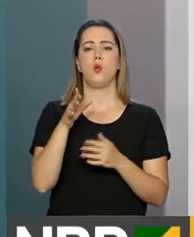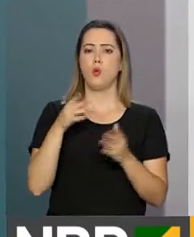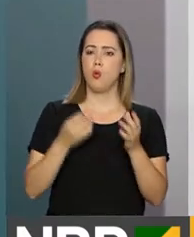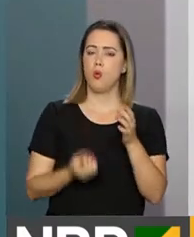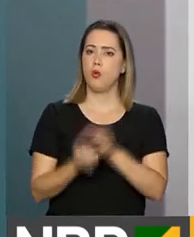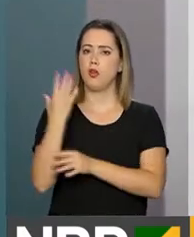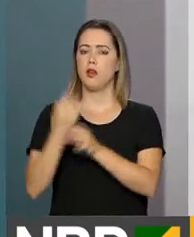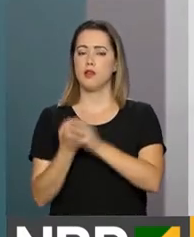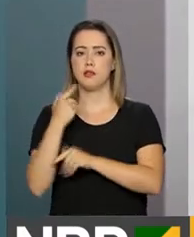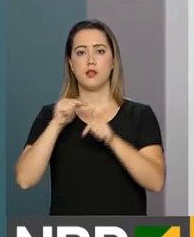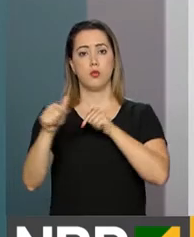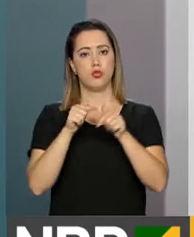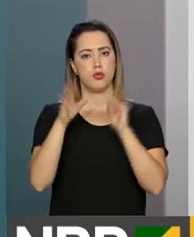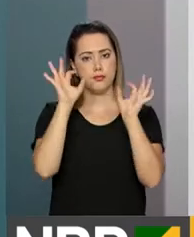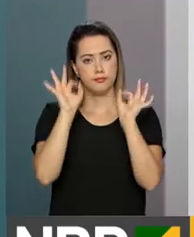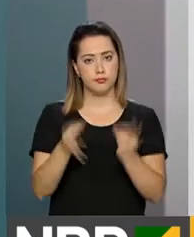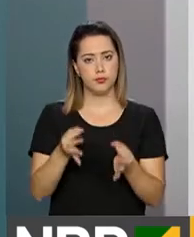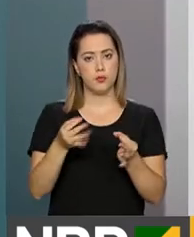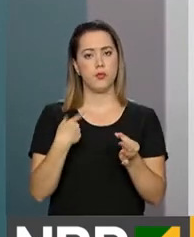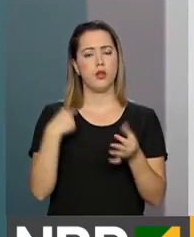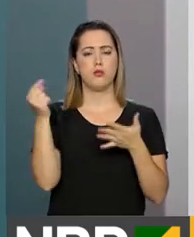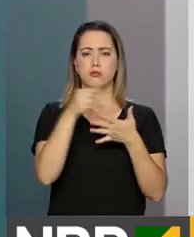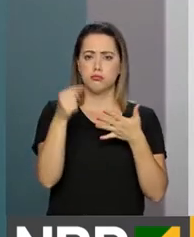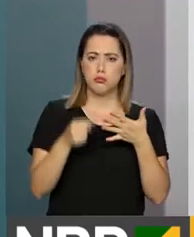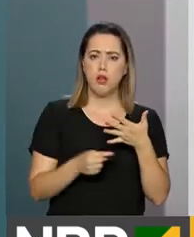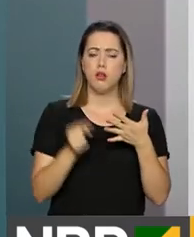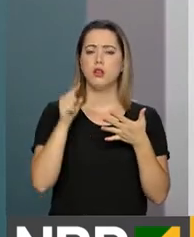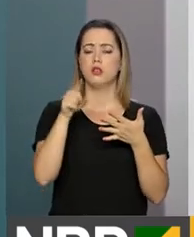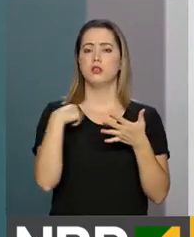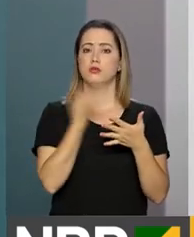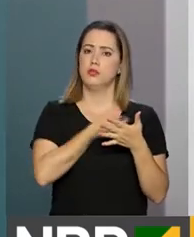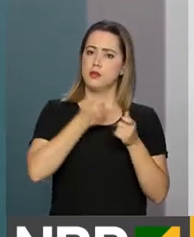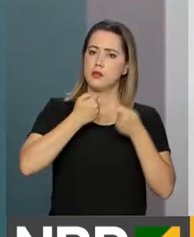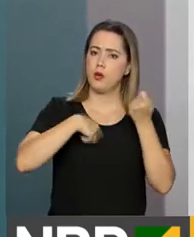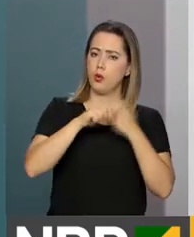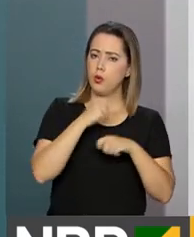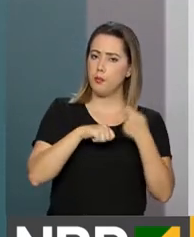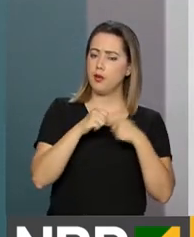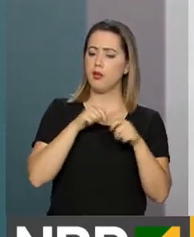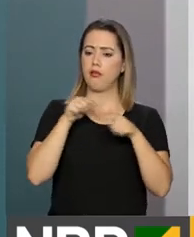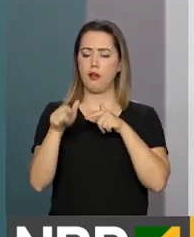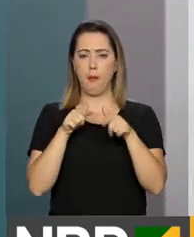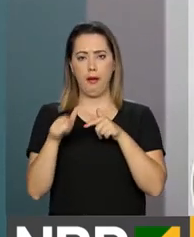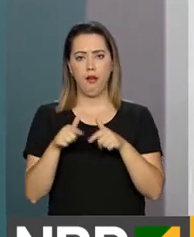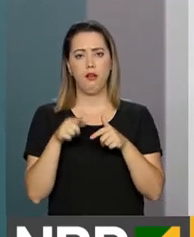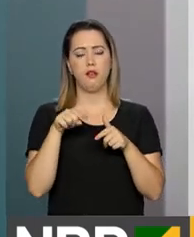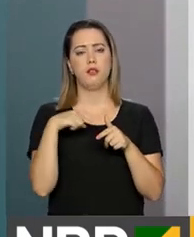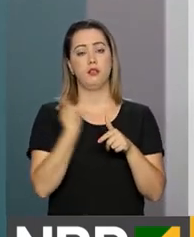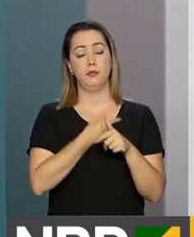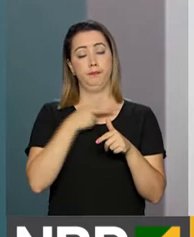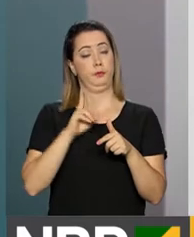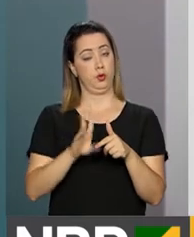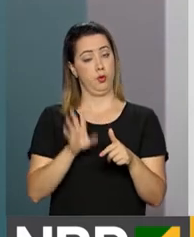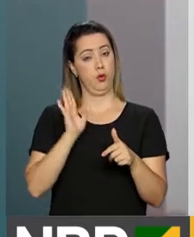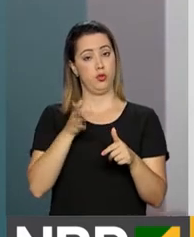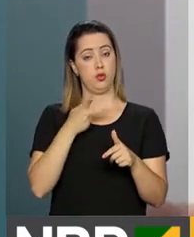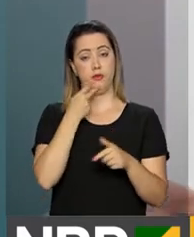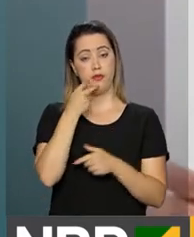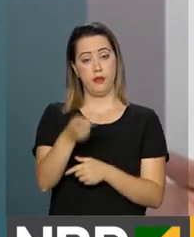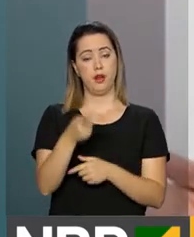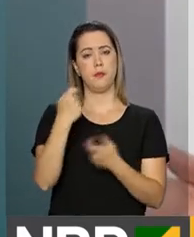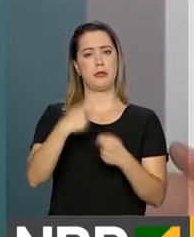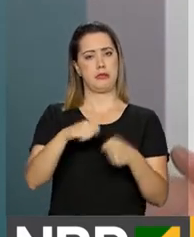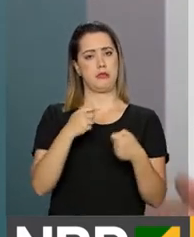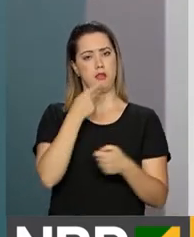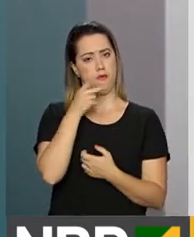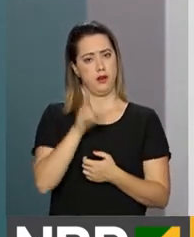isto está muito vinculada a medidas econômicas que estão sendo tomadas na eu quero reiterar a questão